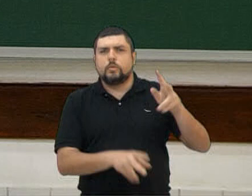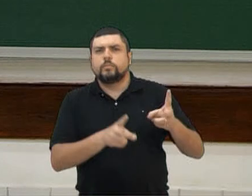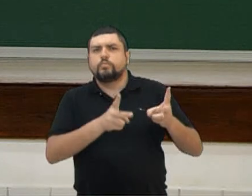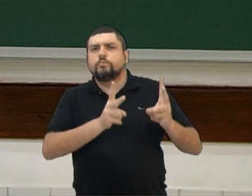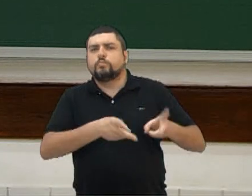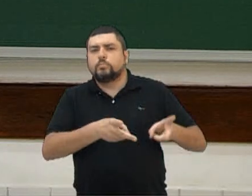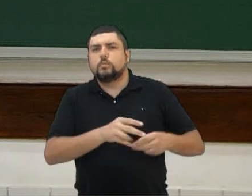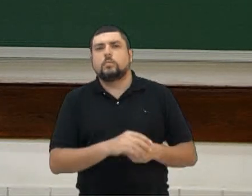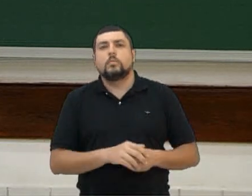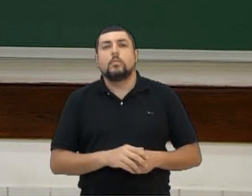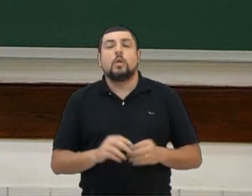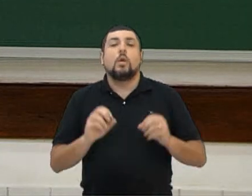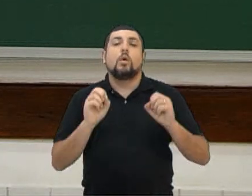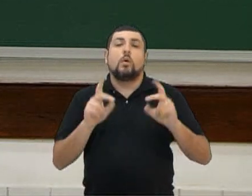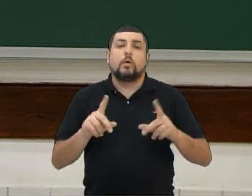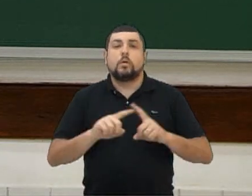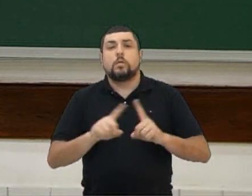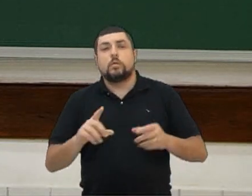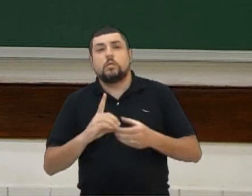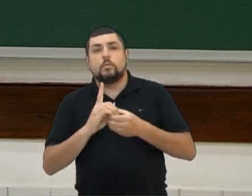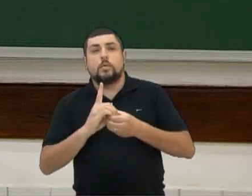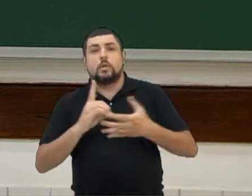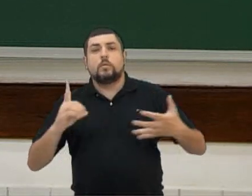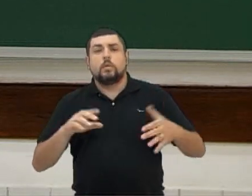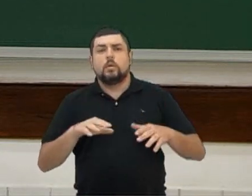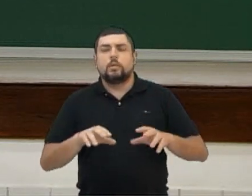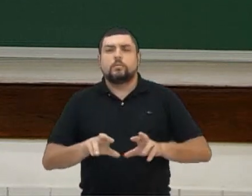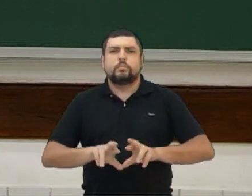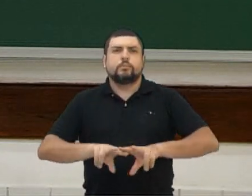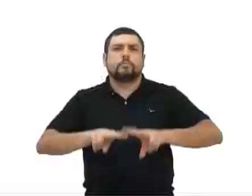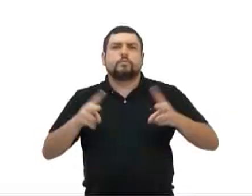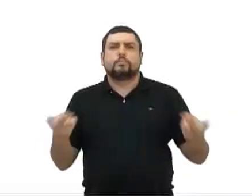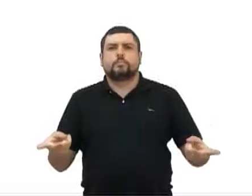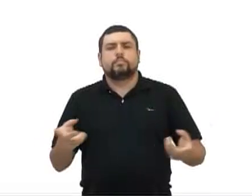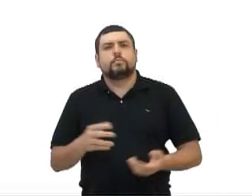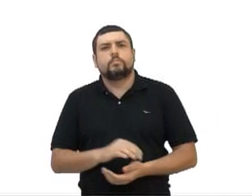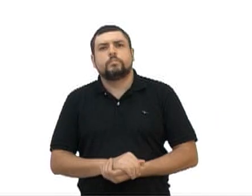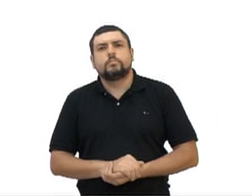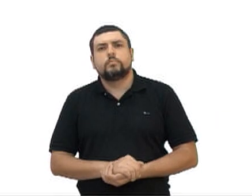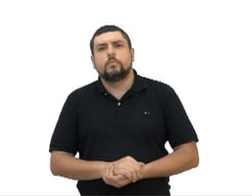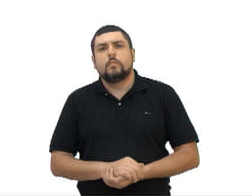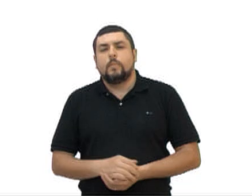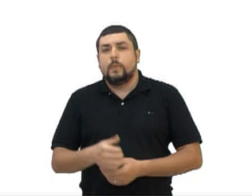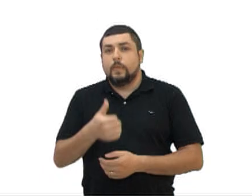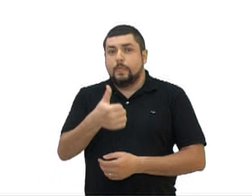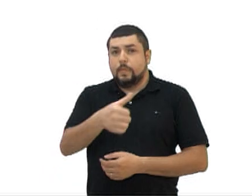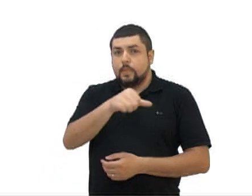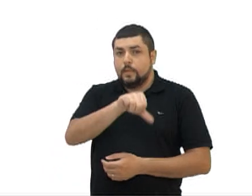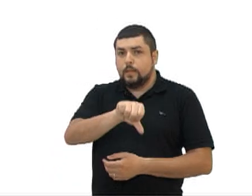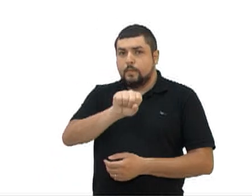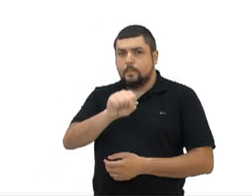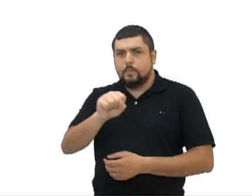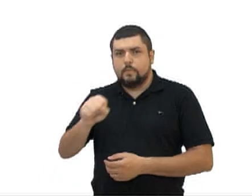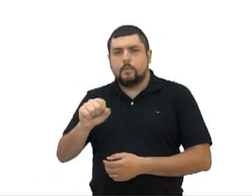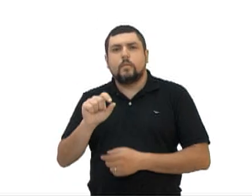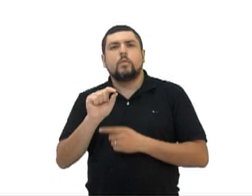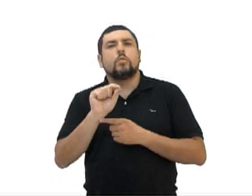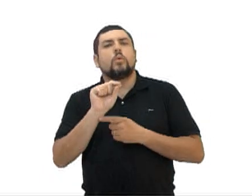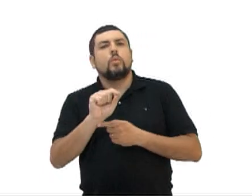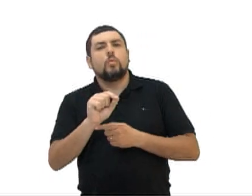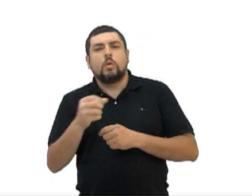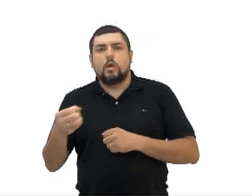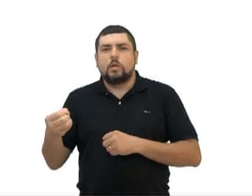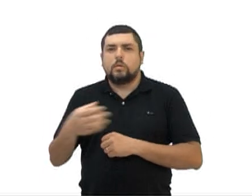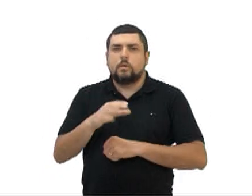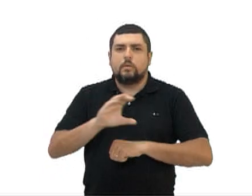nossa própria democracia ela é um paradoxo. Em 1988, a gente tem então a promulgação de